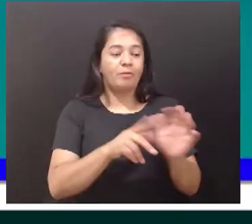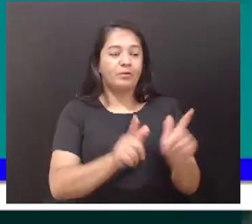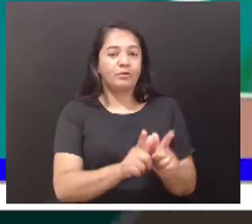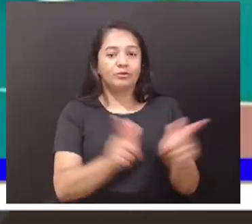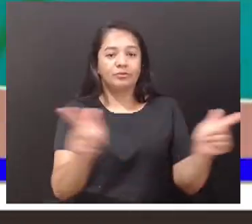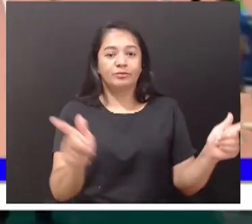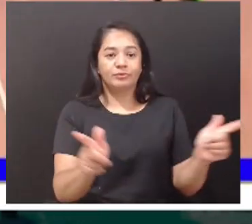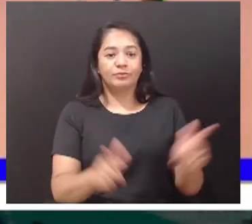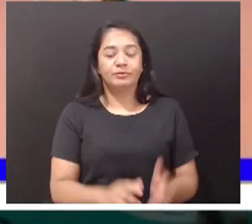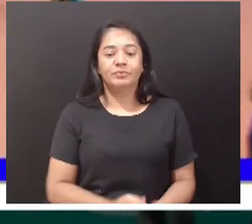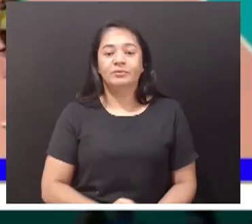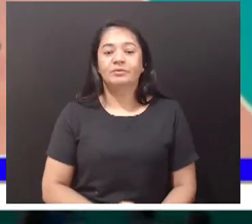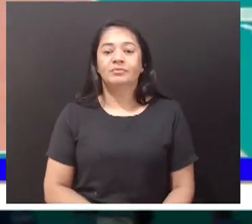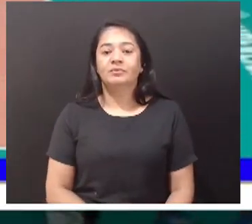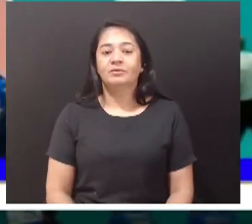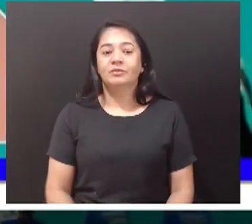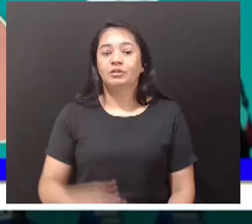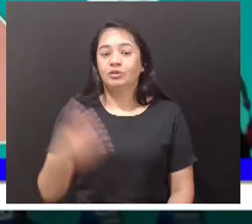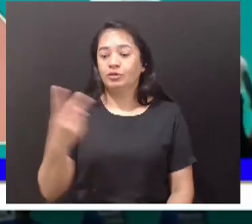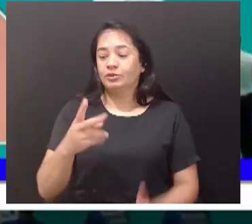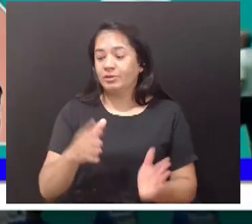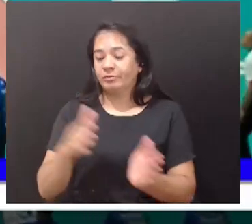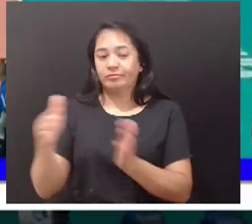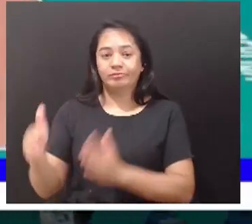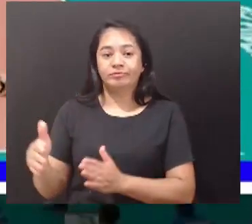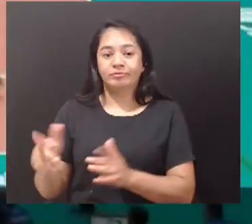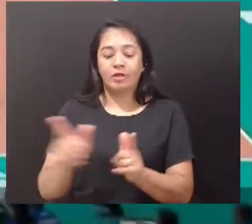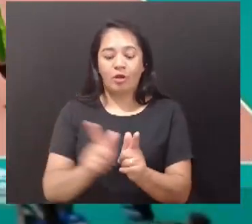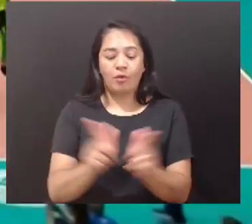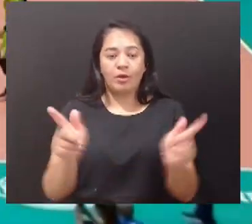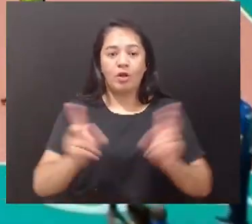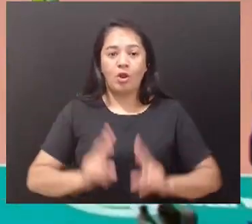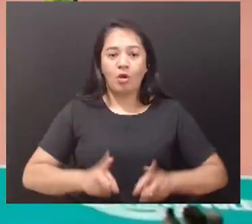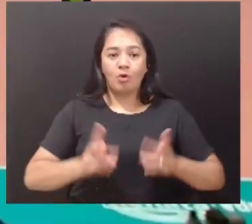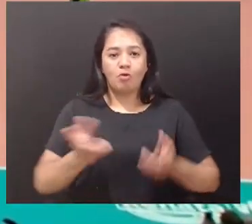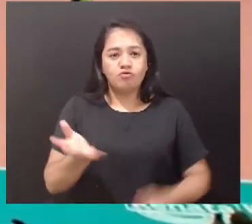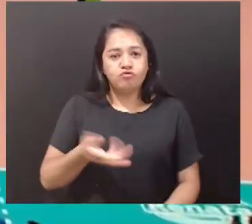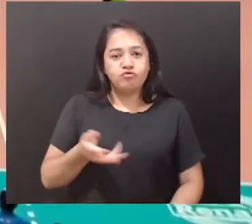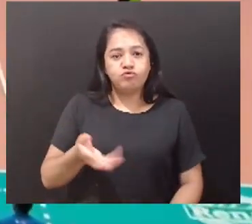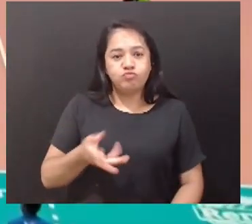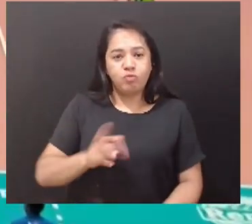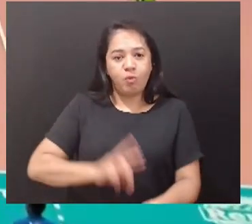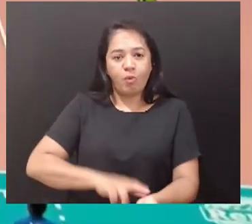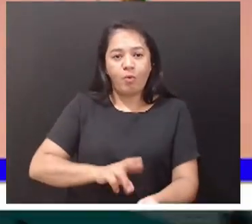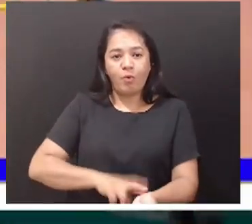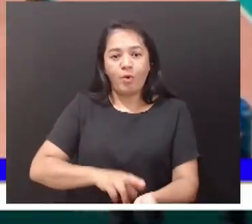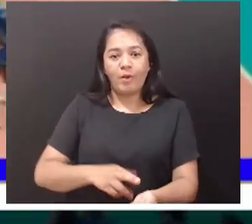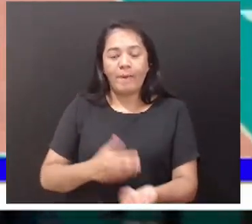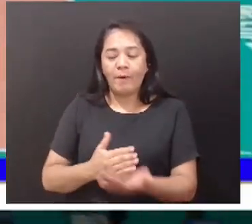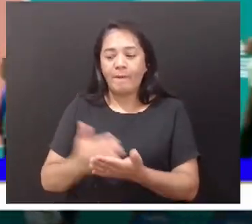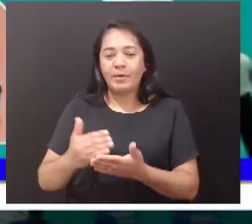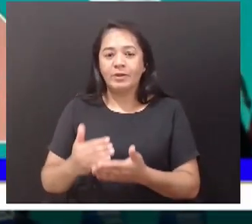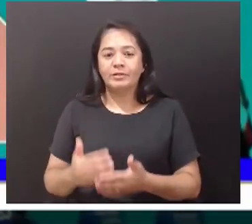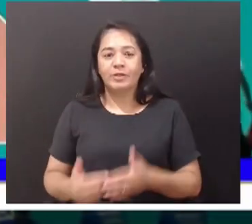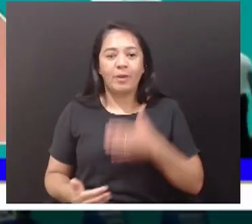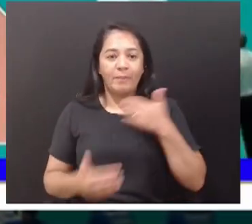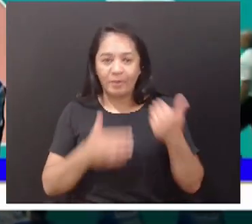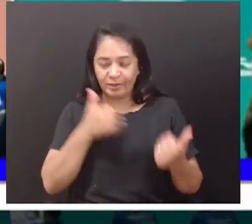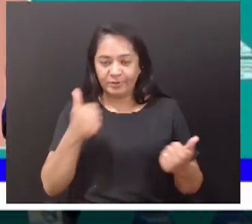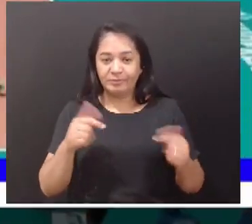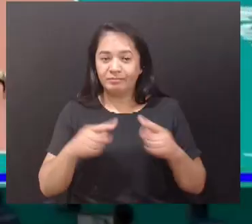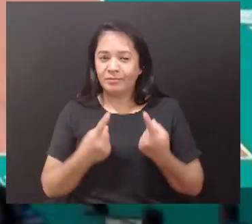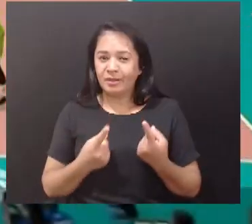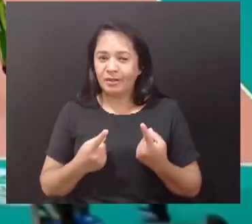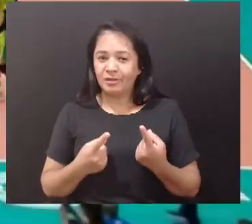25-23. No segundo set, o Guarulhos manteve o ritmo e abriu vantagem nas primeiras disputas. Mas Horácio de Leu